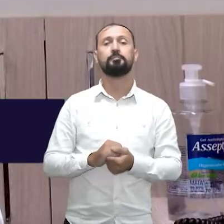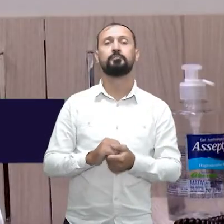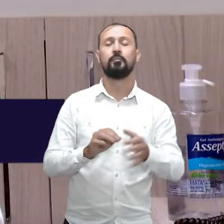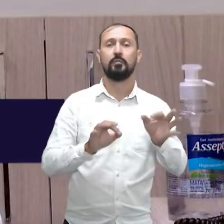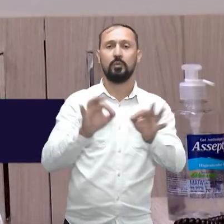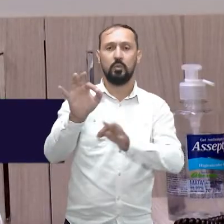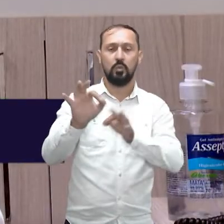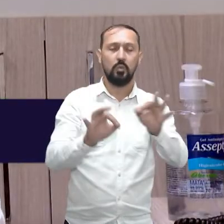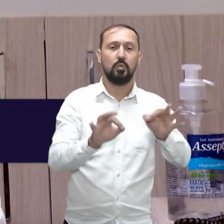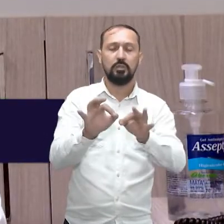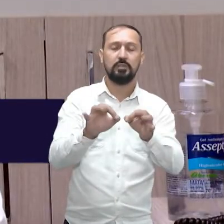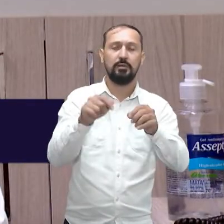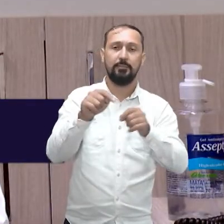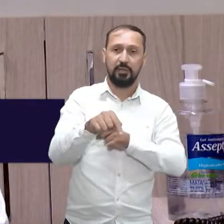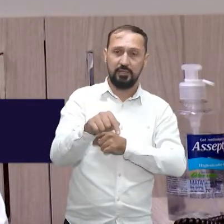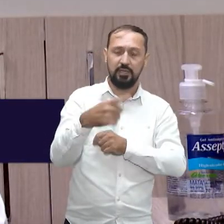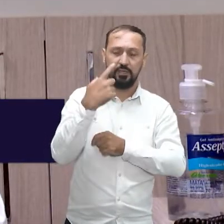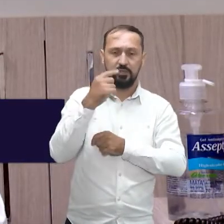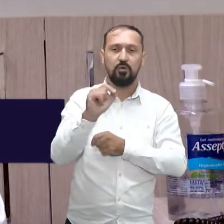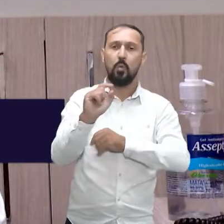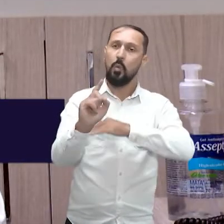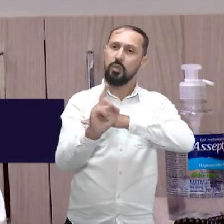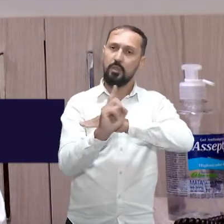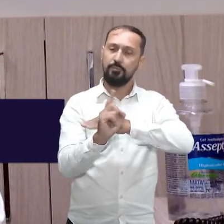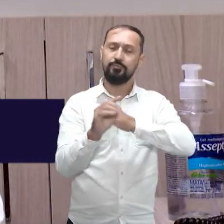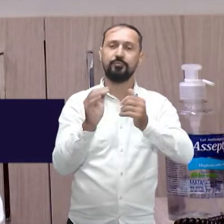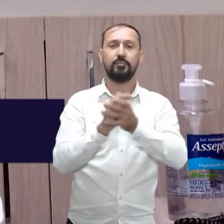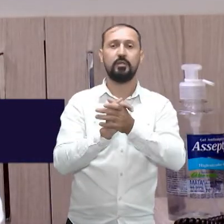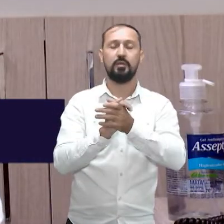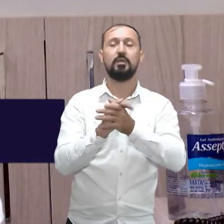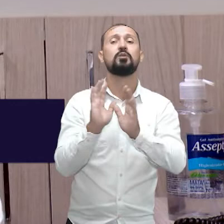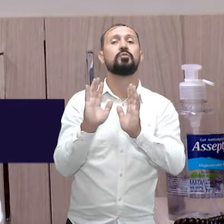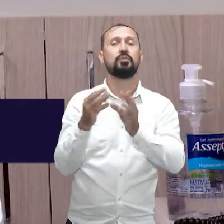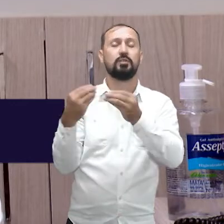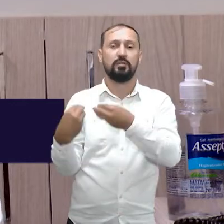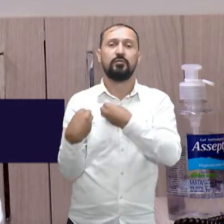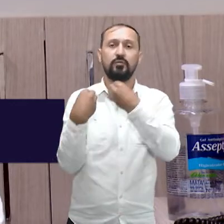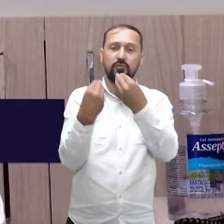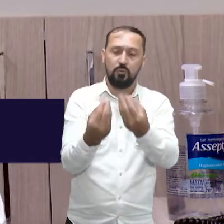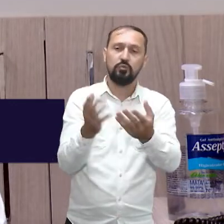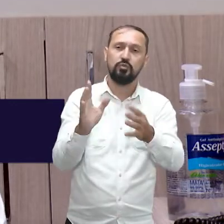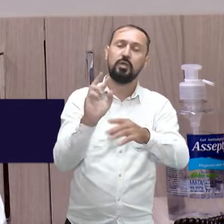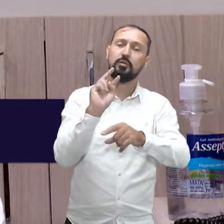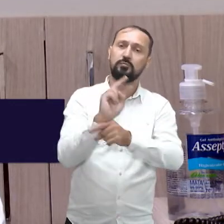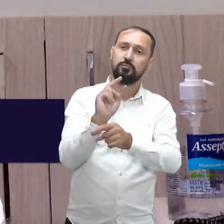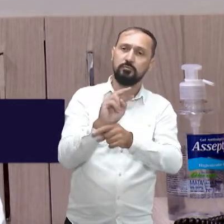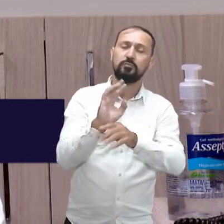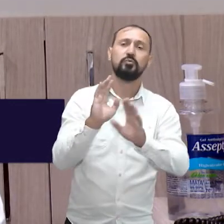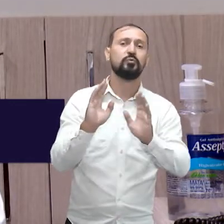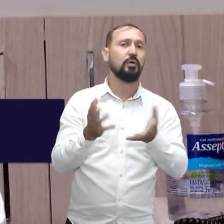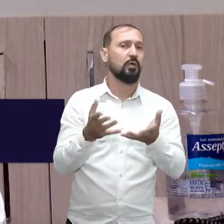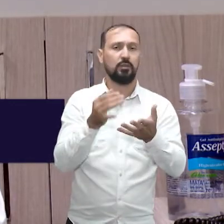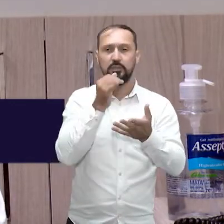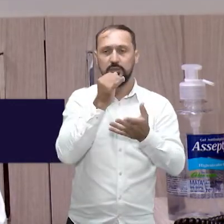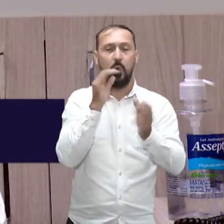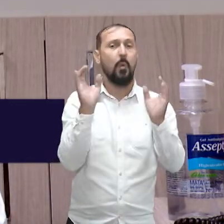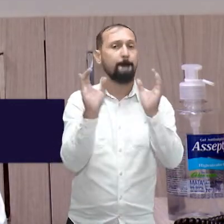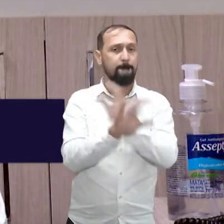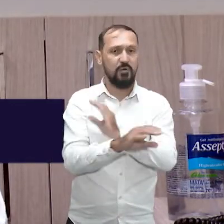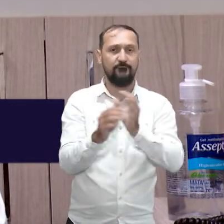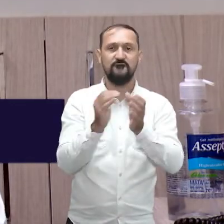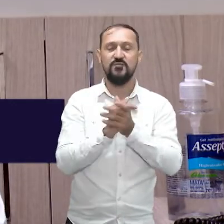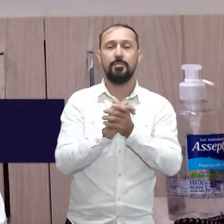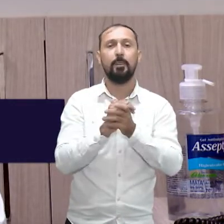feito? Exatamente, a gente monta um ciclo para aquele paciente, um ciclo de atendimento. A gente devolve ele já